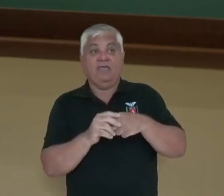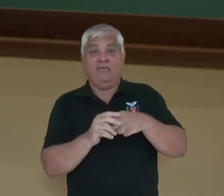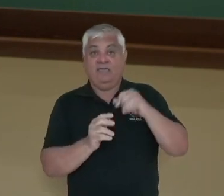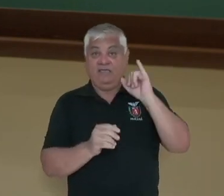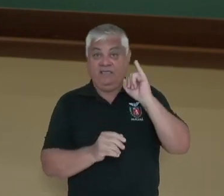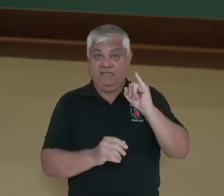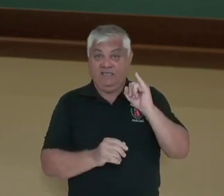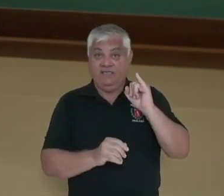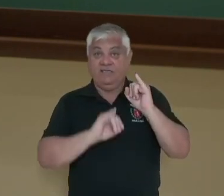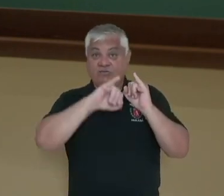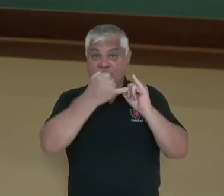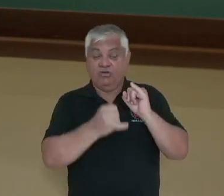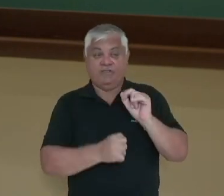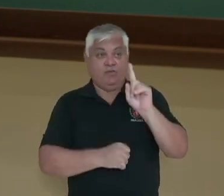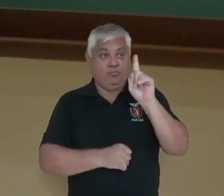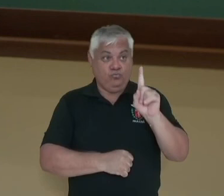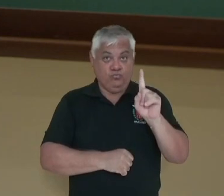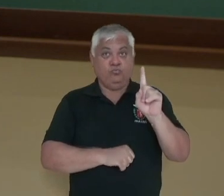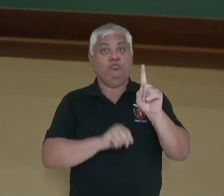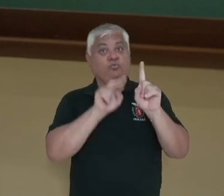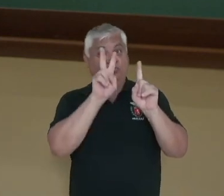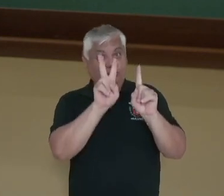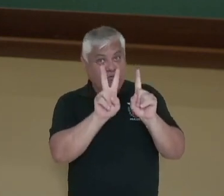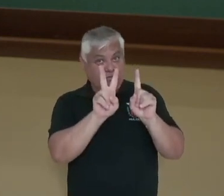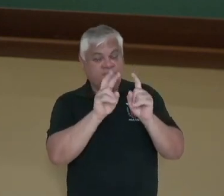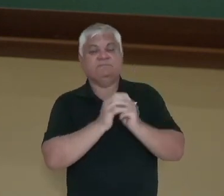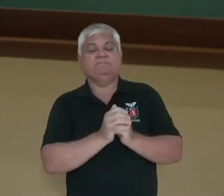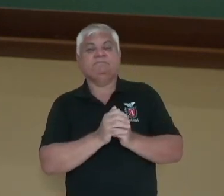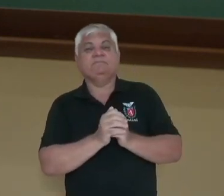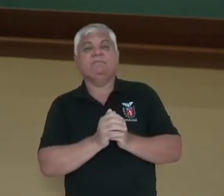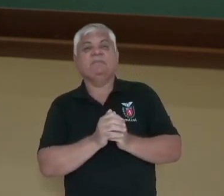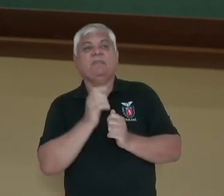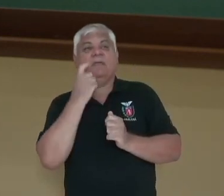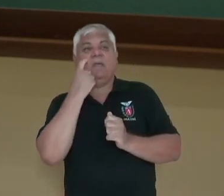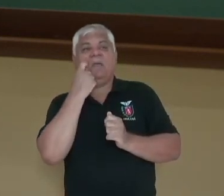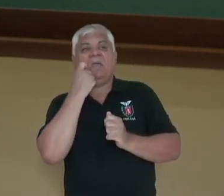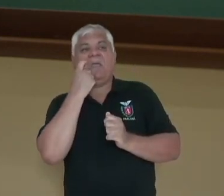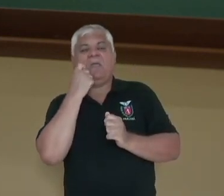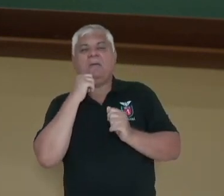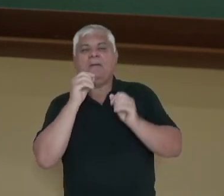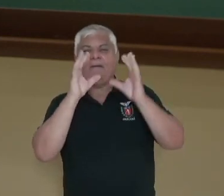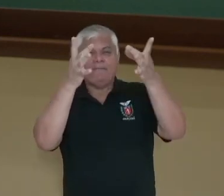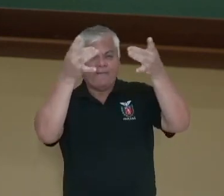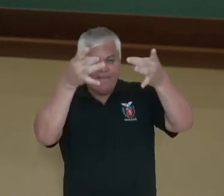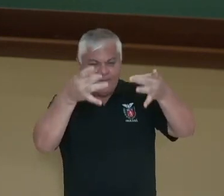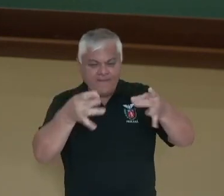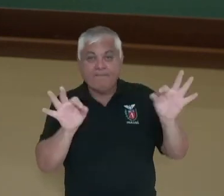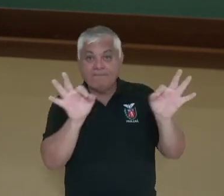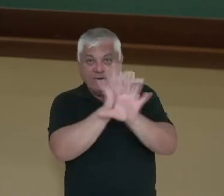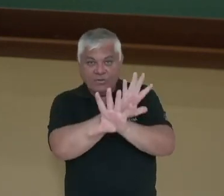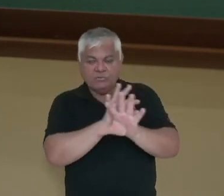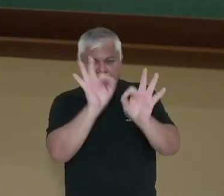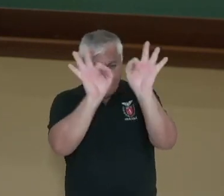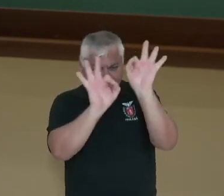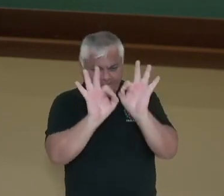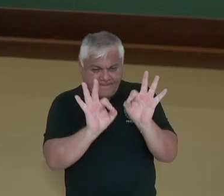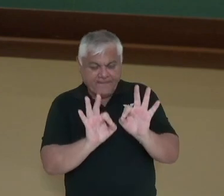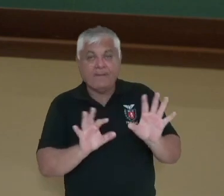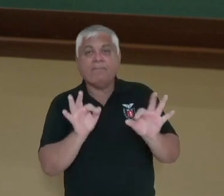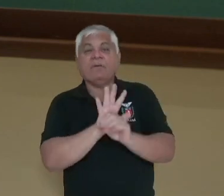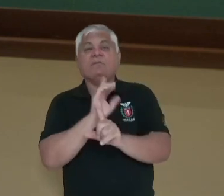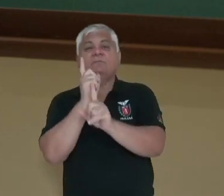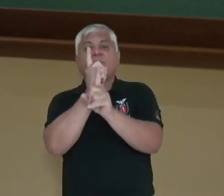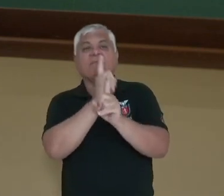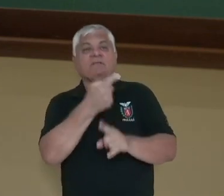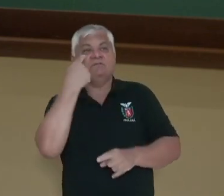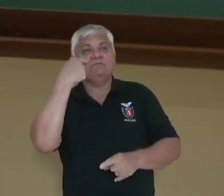IJ. Primeiro é o I, segundo é o J. Fiz todos os cálculos aqui, pessoal, para descobrir quem são os elementos. Vou mostrar